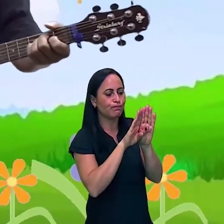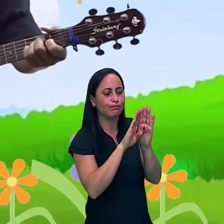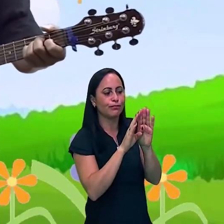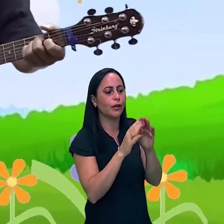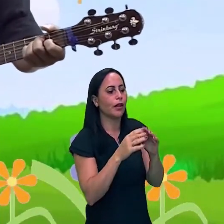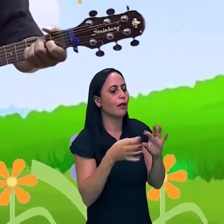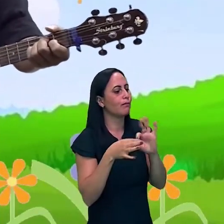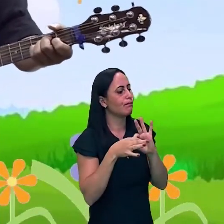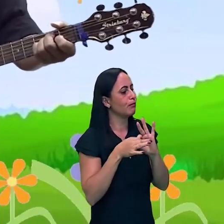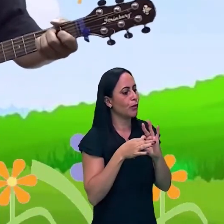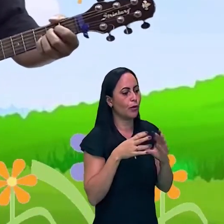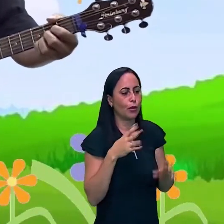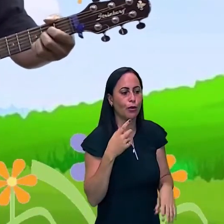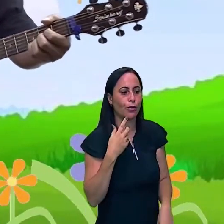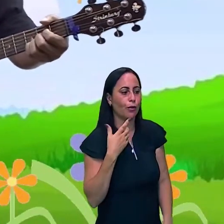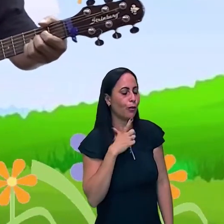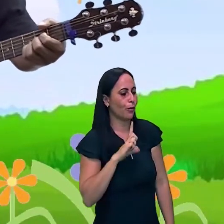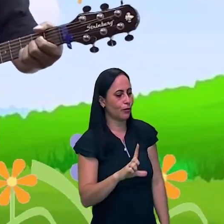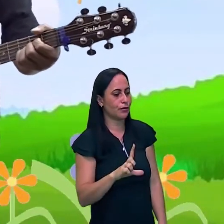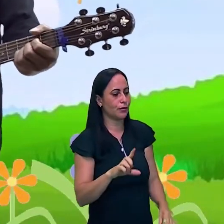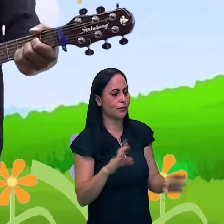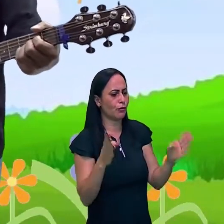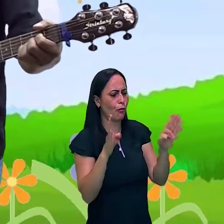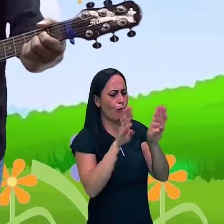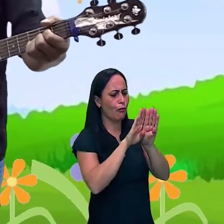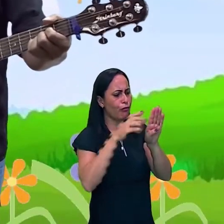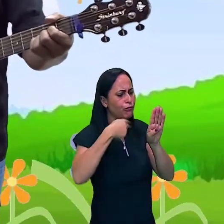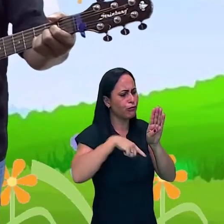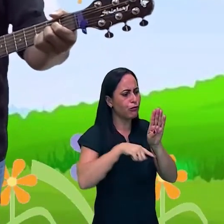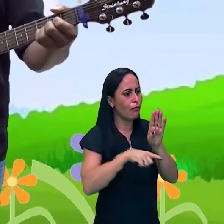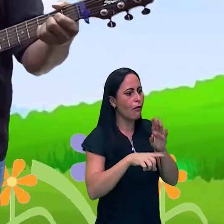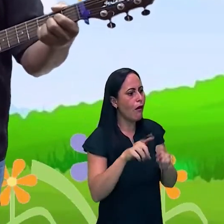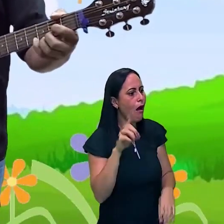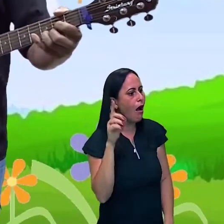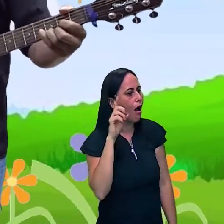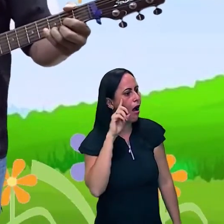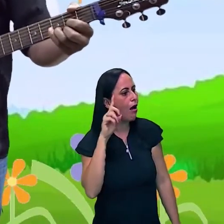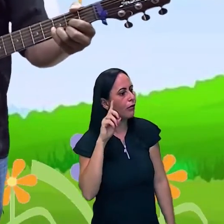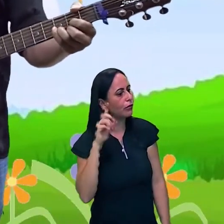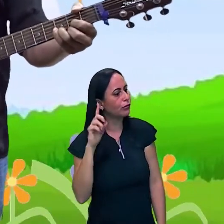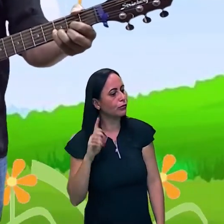me atravesso o dia inteiro.